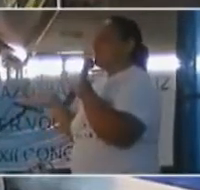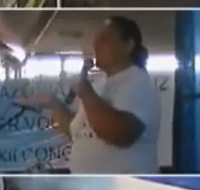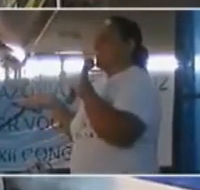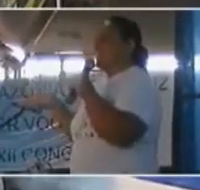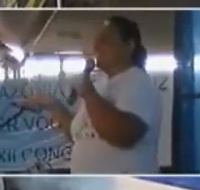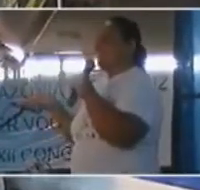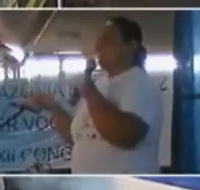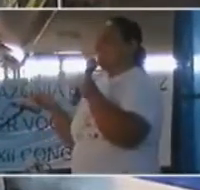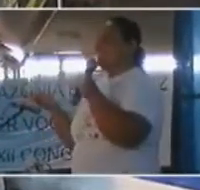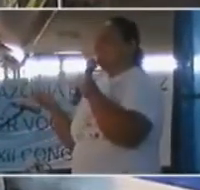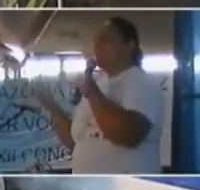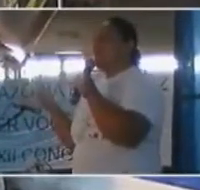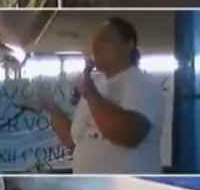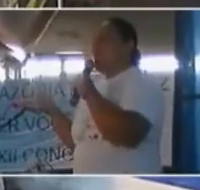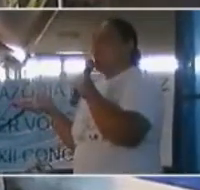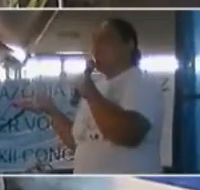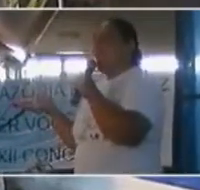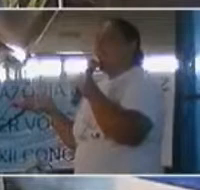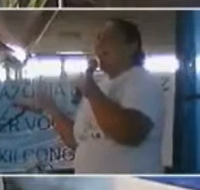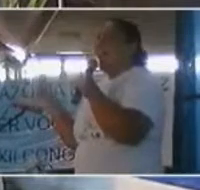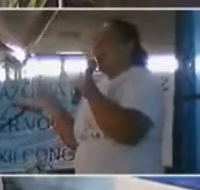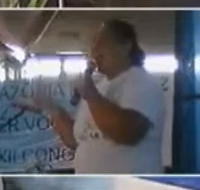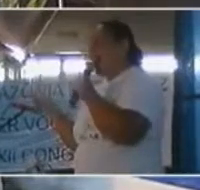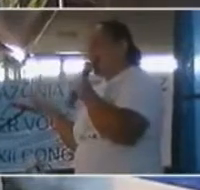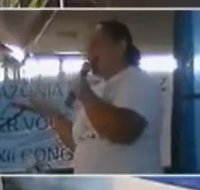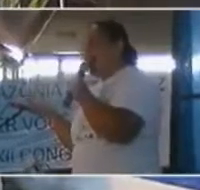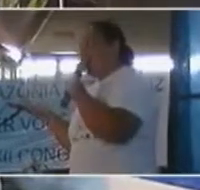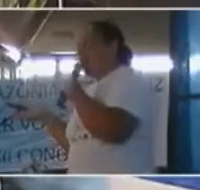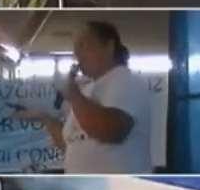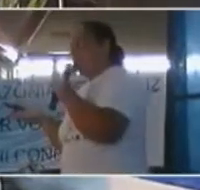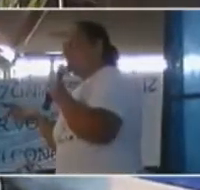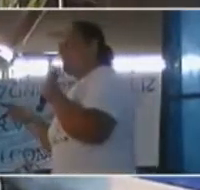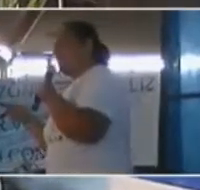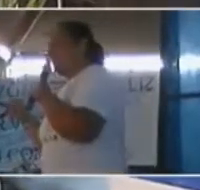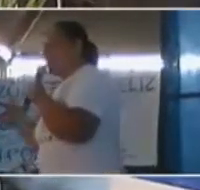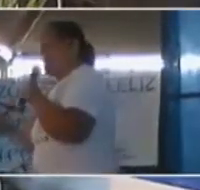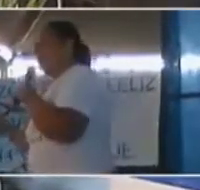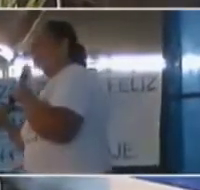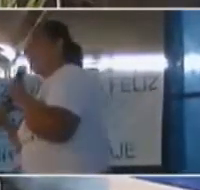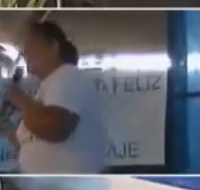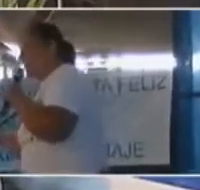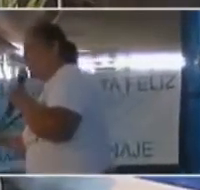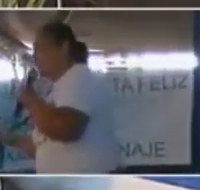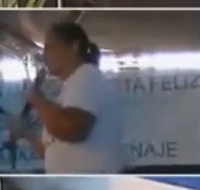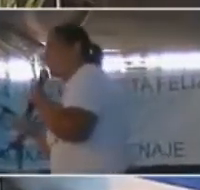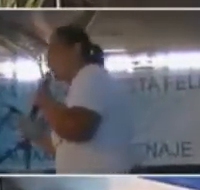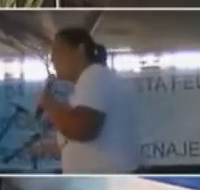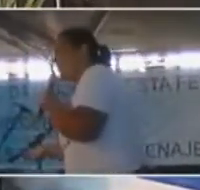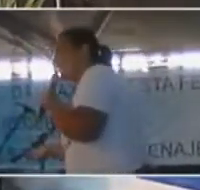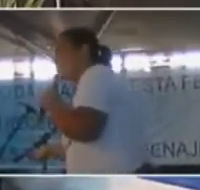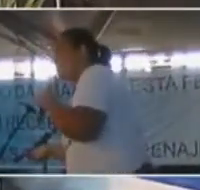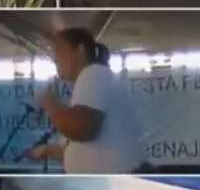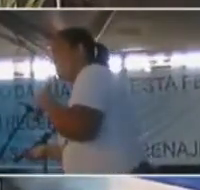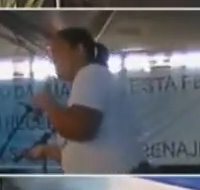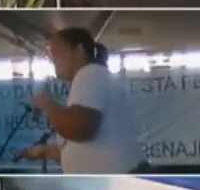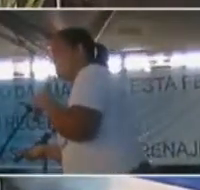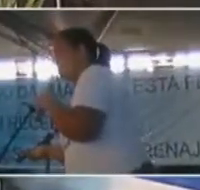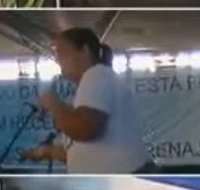Eles quiseram mostrar para vocês em Libras qual é o pensamento deles em ser